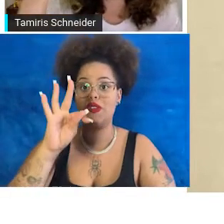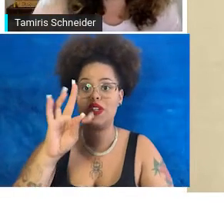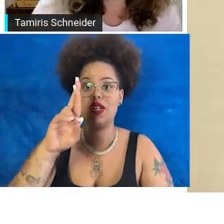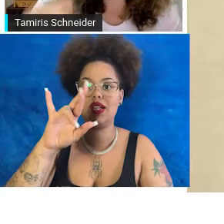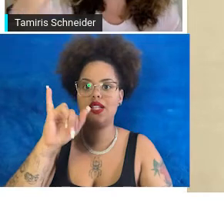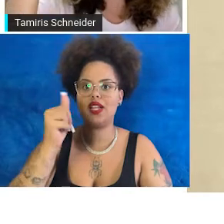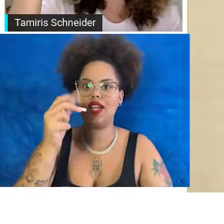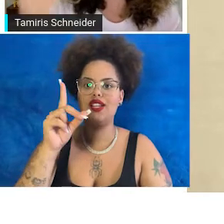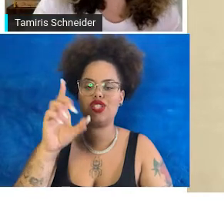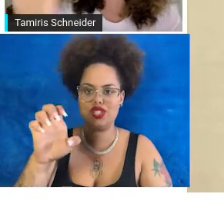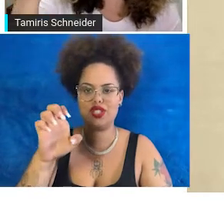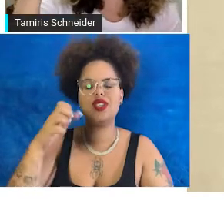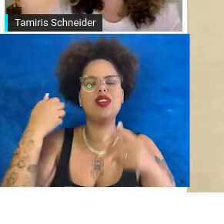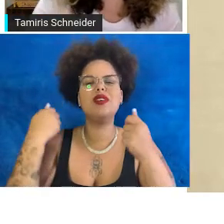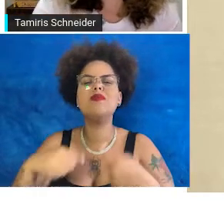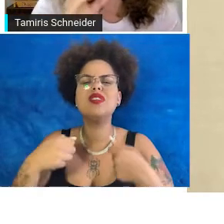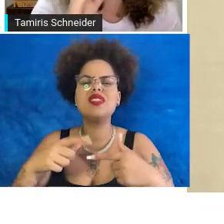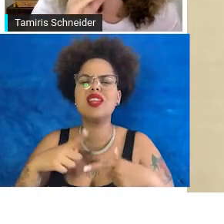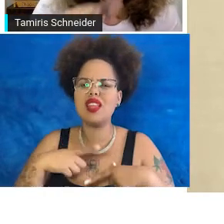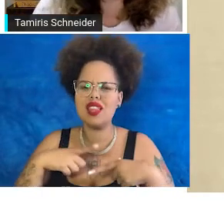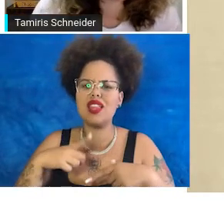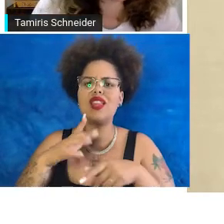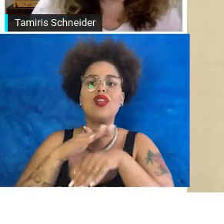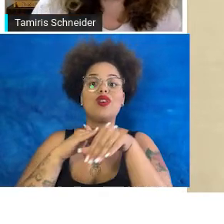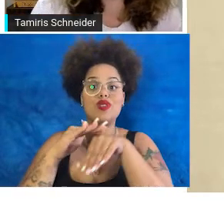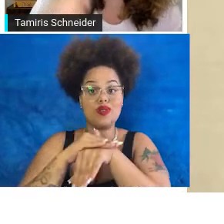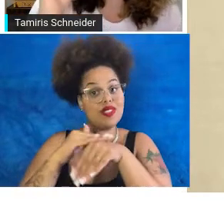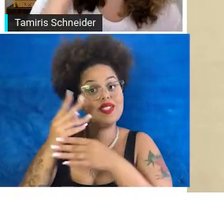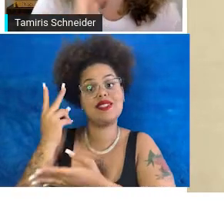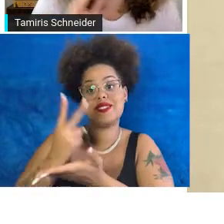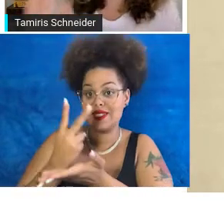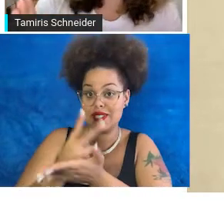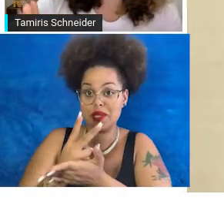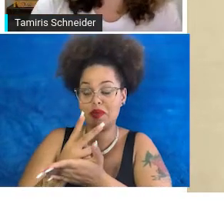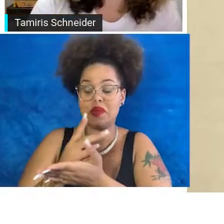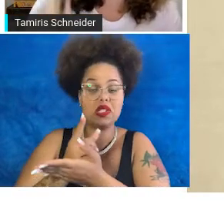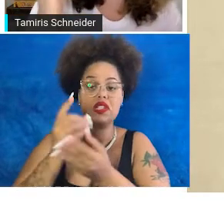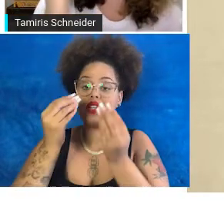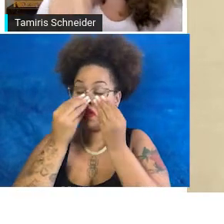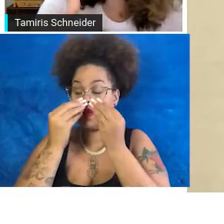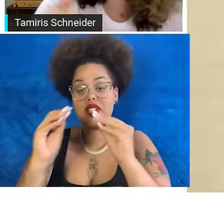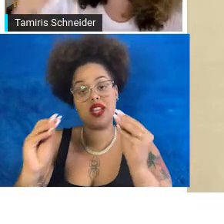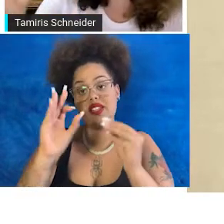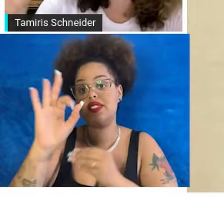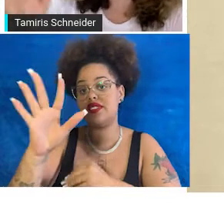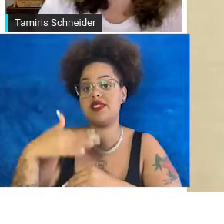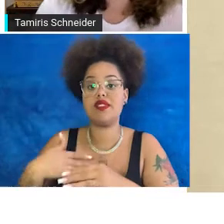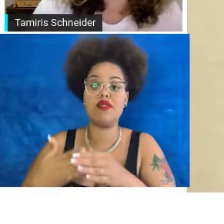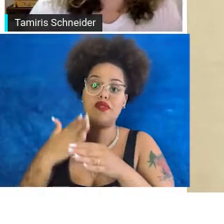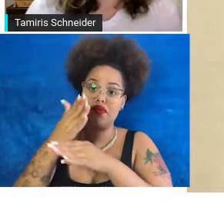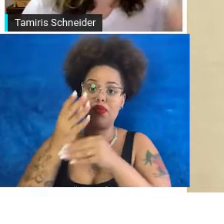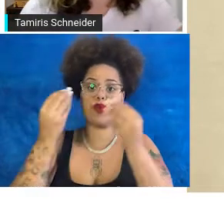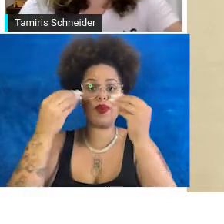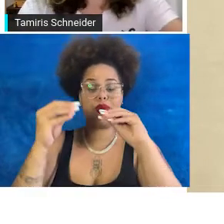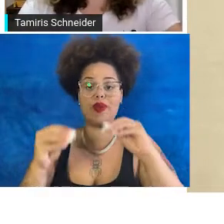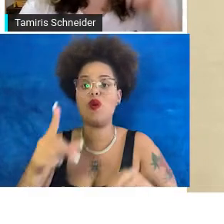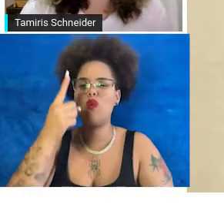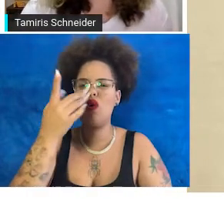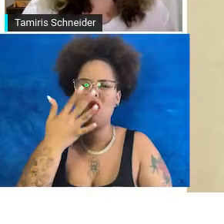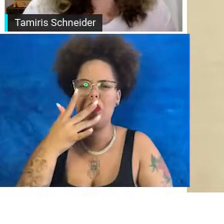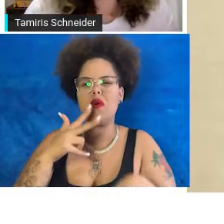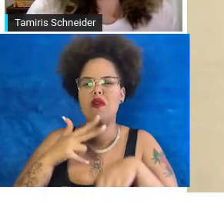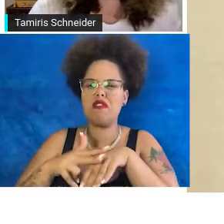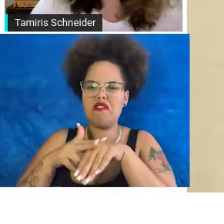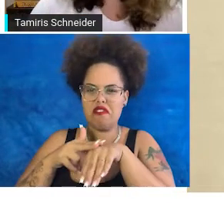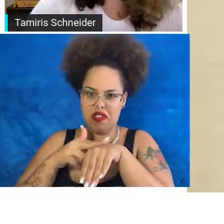gente precisa ter essa conversa sempre. Porque não interessa se eu vou lá e coloco uma cor verde